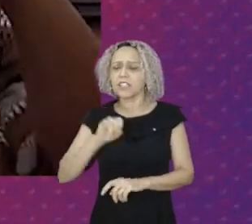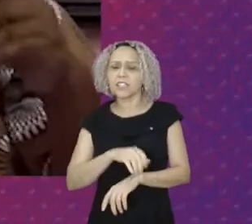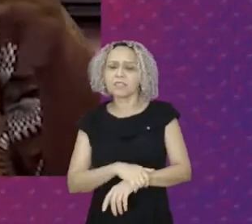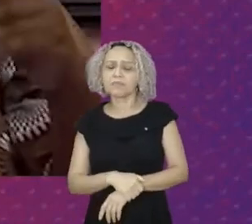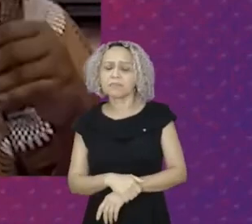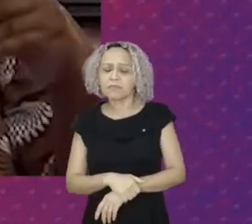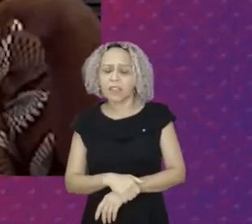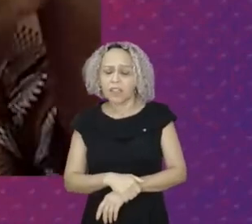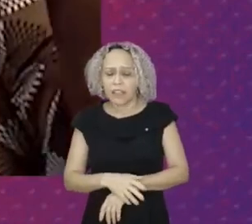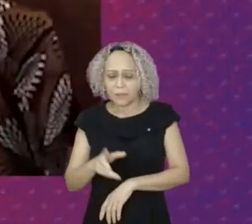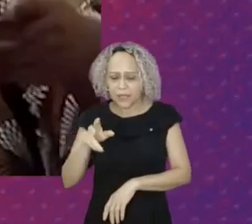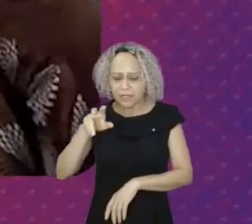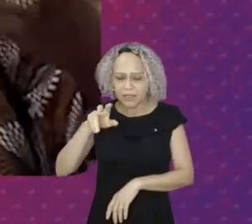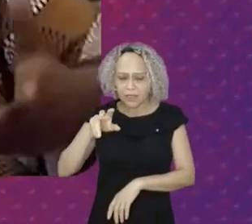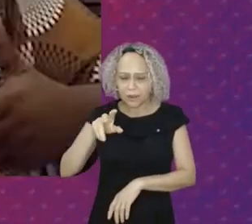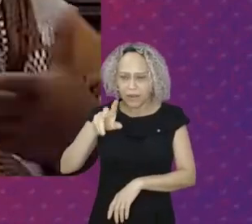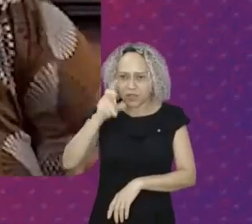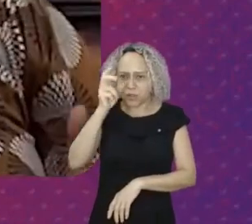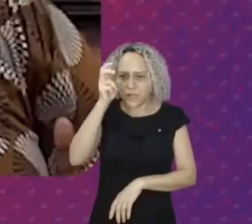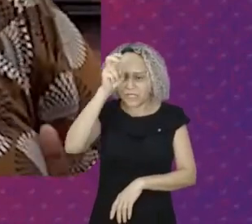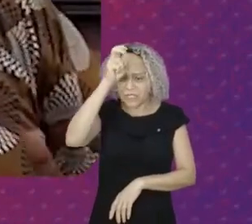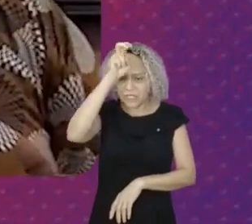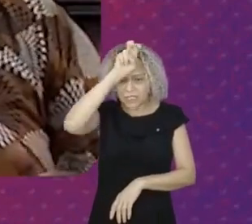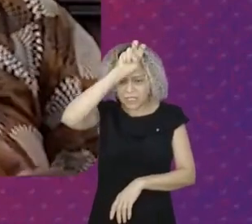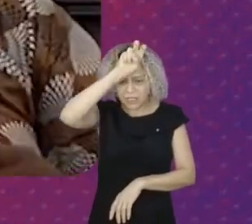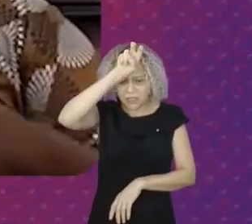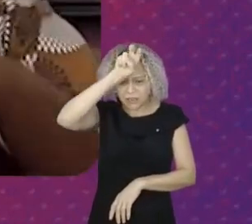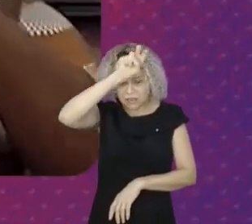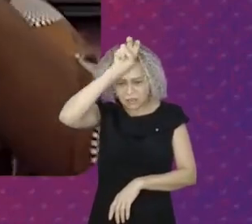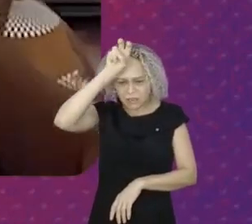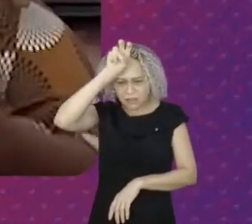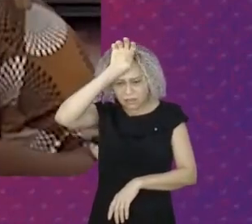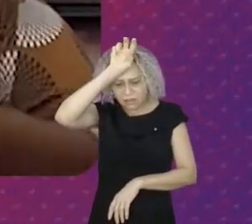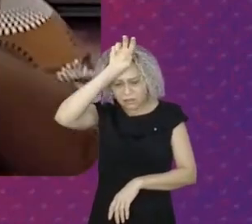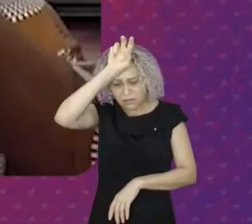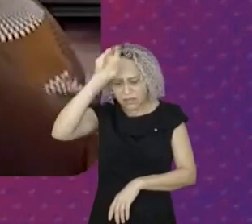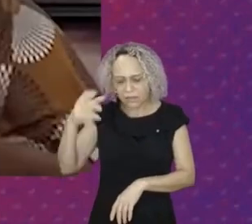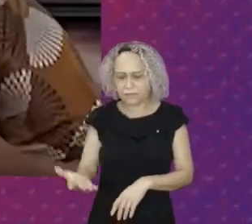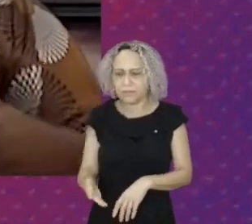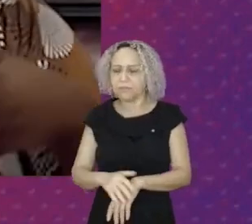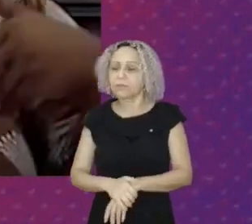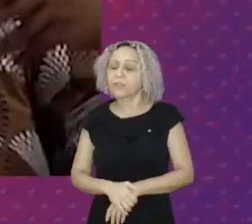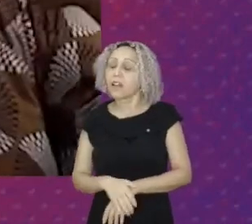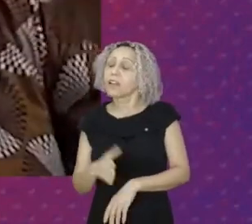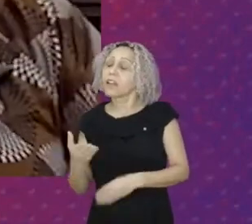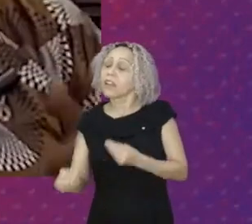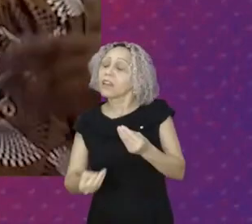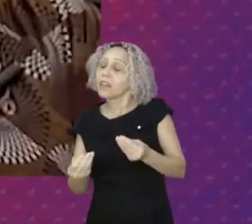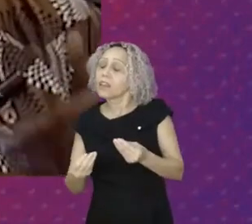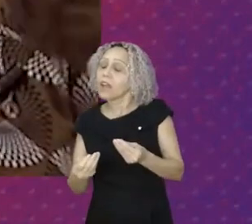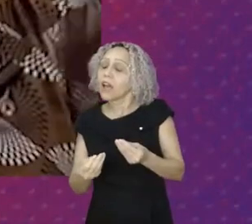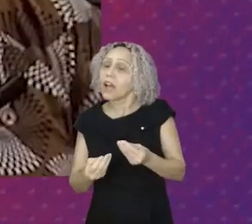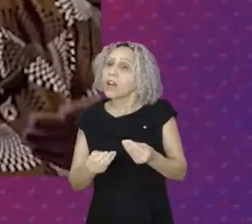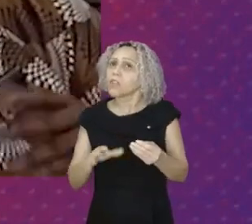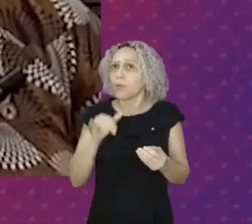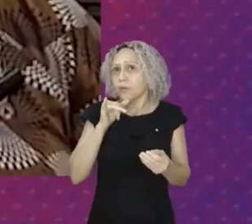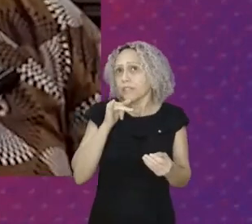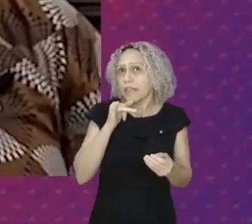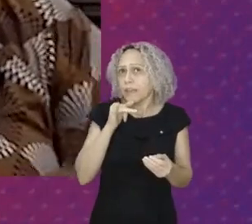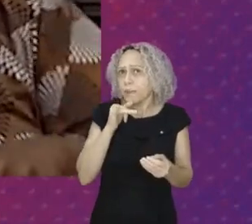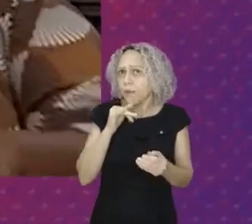que vale muito a pena se debruçar sobre essas diretrizes, porque traz muita dica, muita orientação para quem quer, de